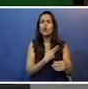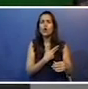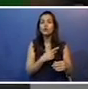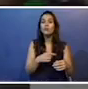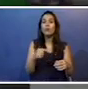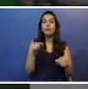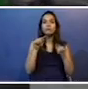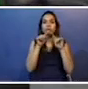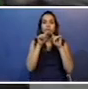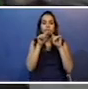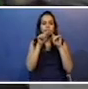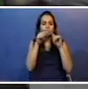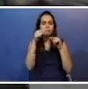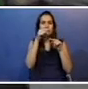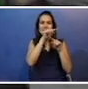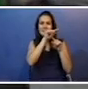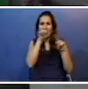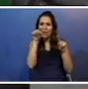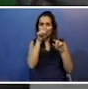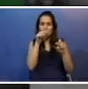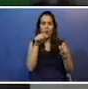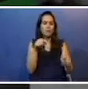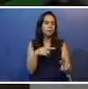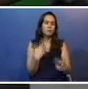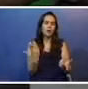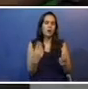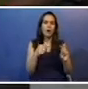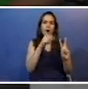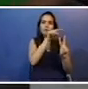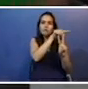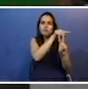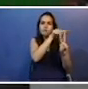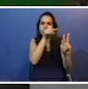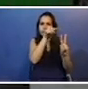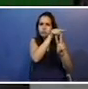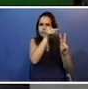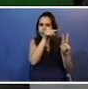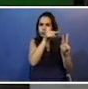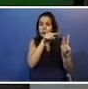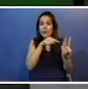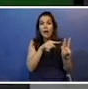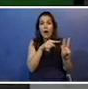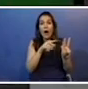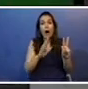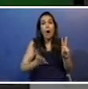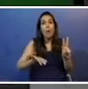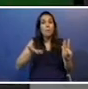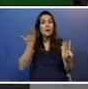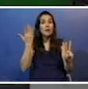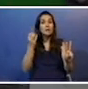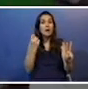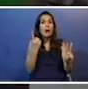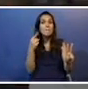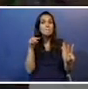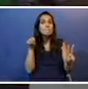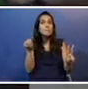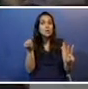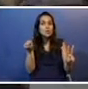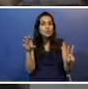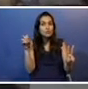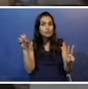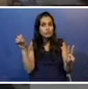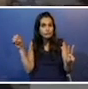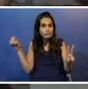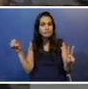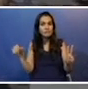um traço sobre as letras. Cada traço aumenta o valor da letra em 1000 vezes. Olha aqui 2